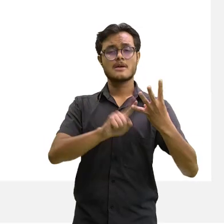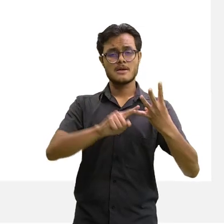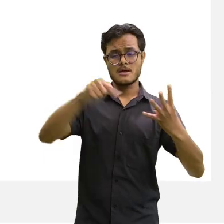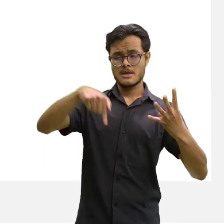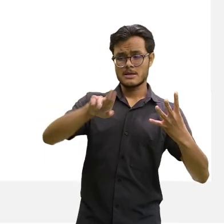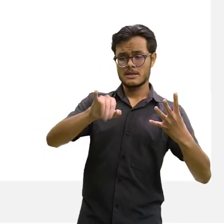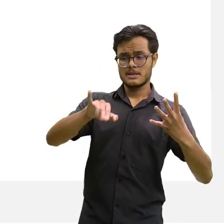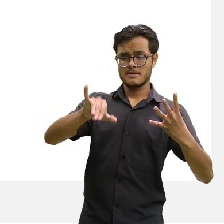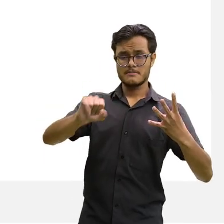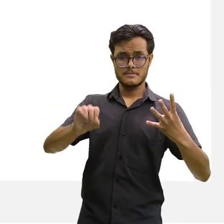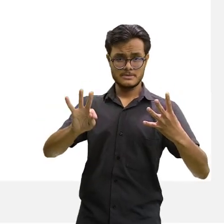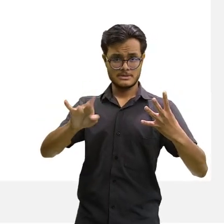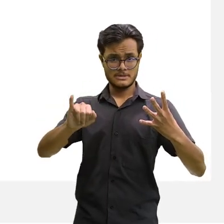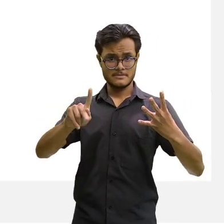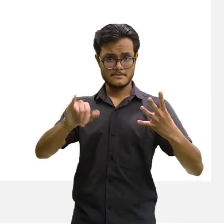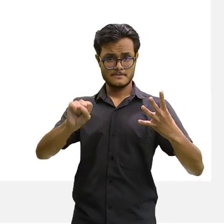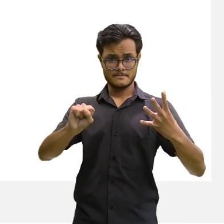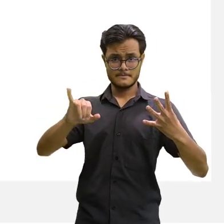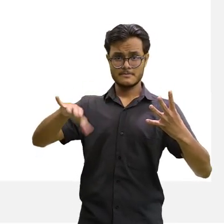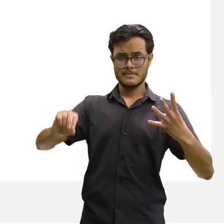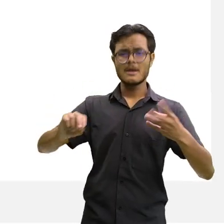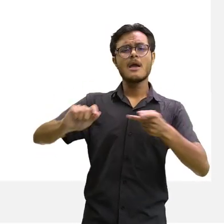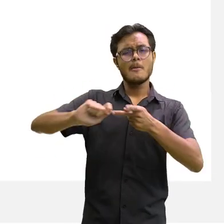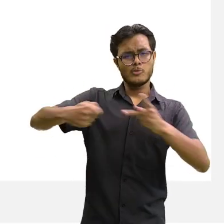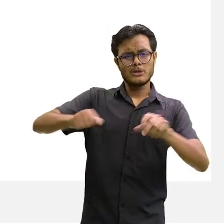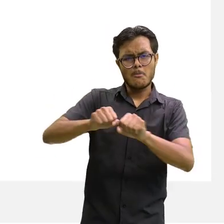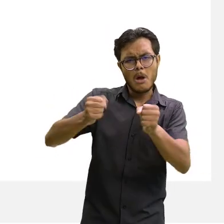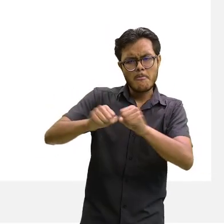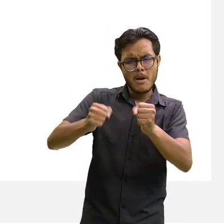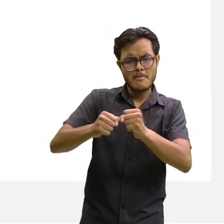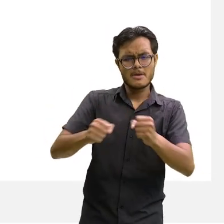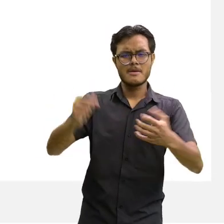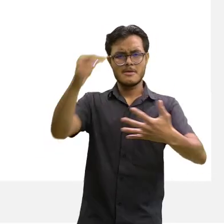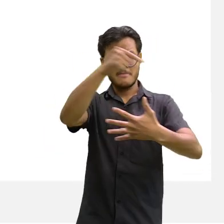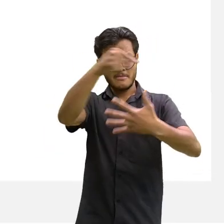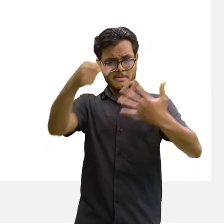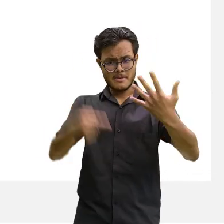quimotripsina para a digestão de proteínas,